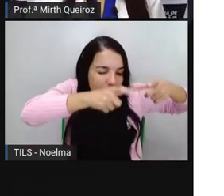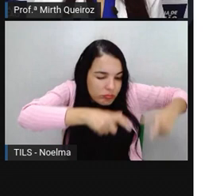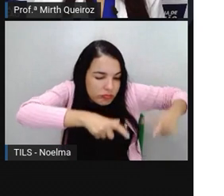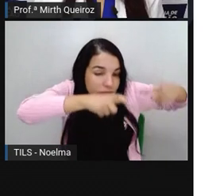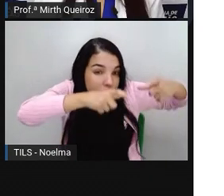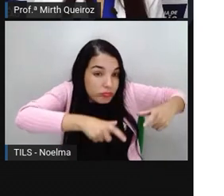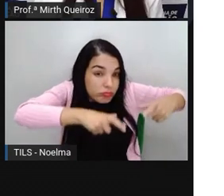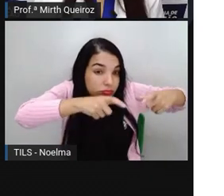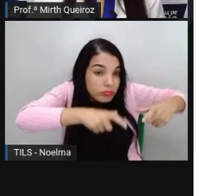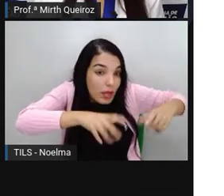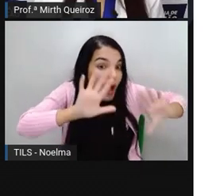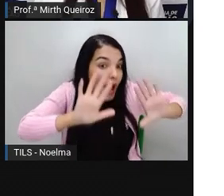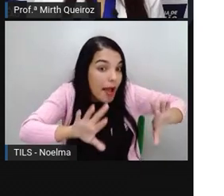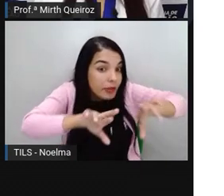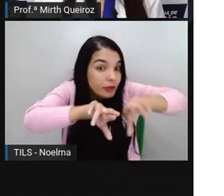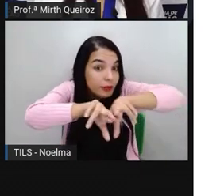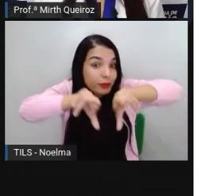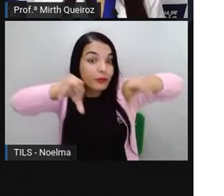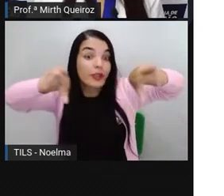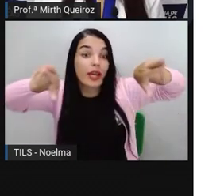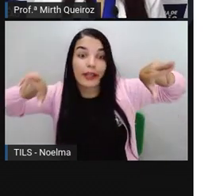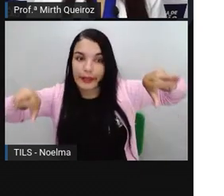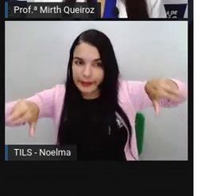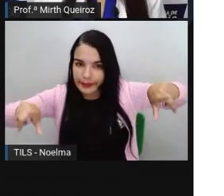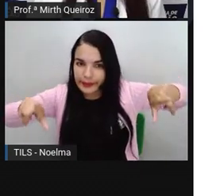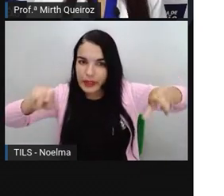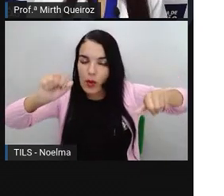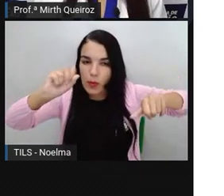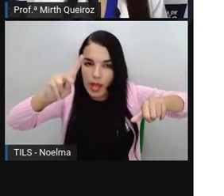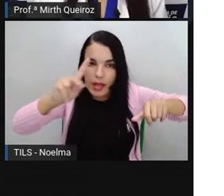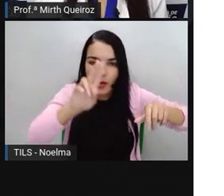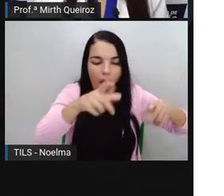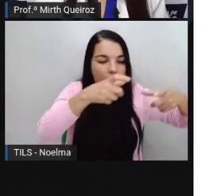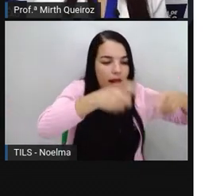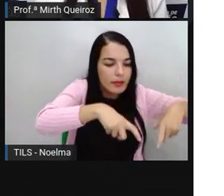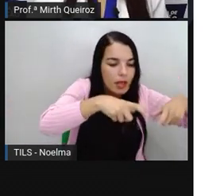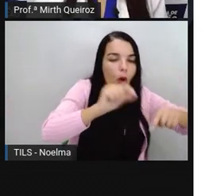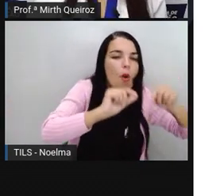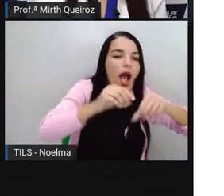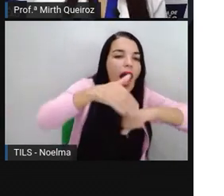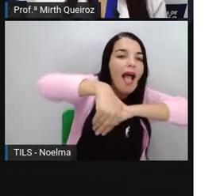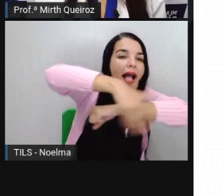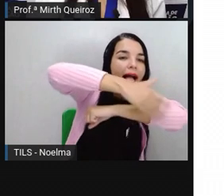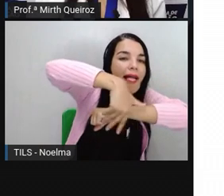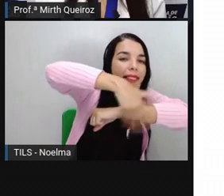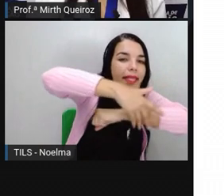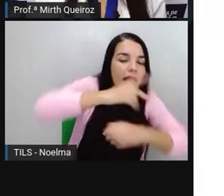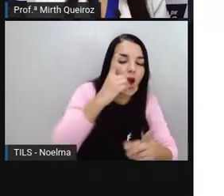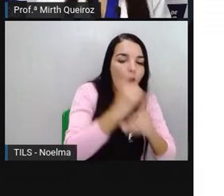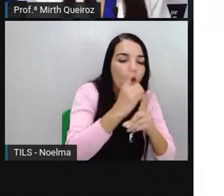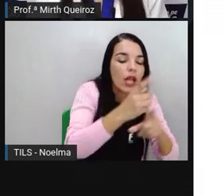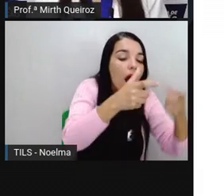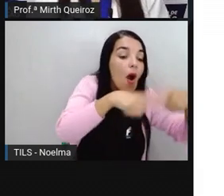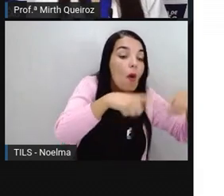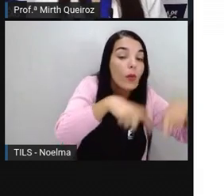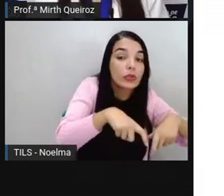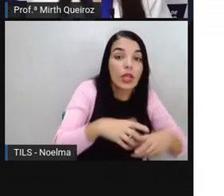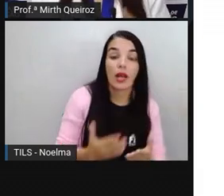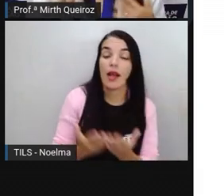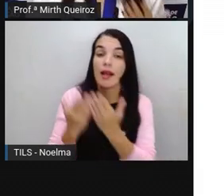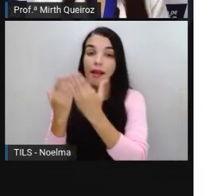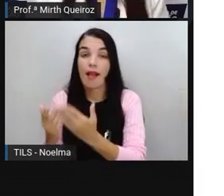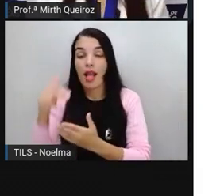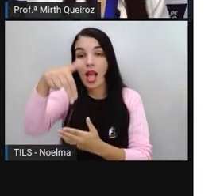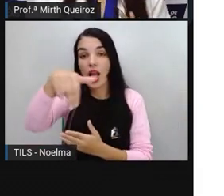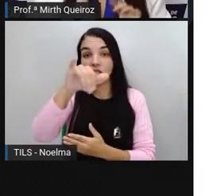a mesma coisa, eles não são a mesma coisa, certo? Habitat seria o endereço onde a espécie ela é encontrada e o nicho ecológico